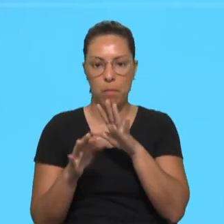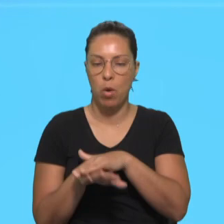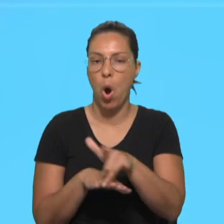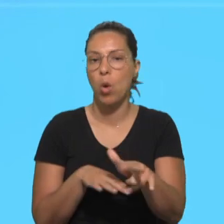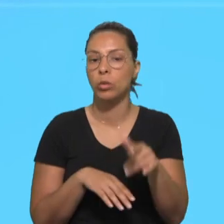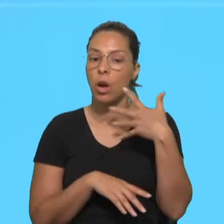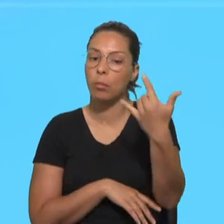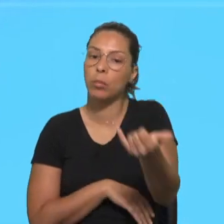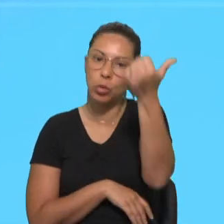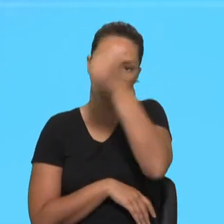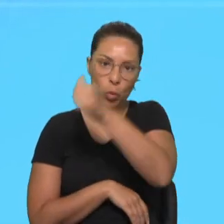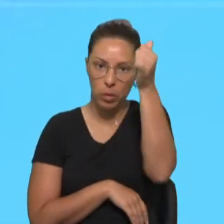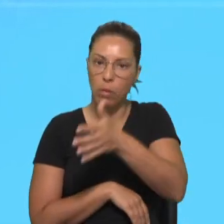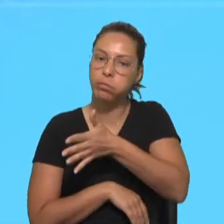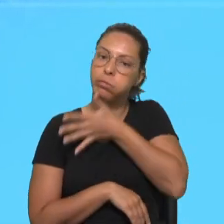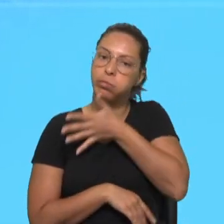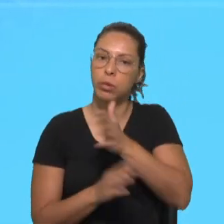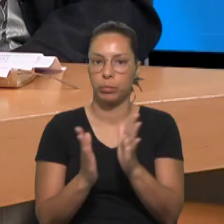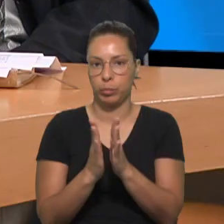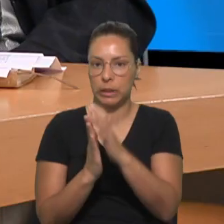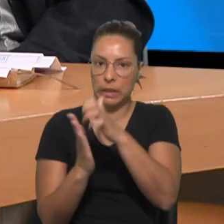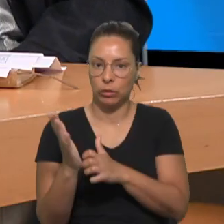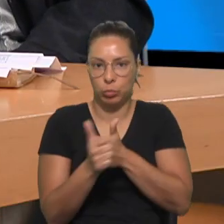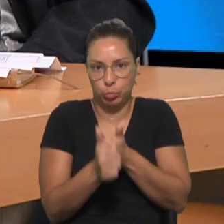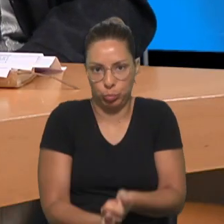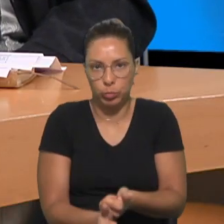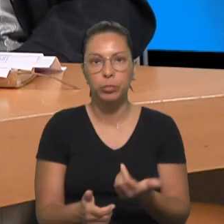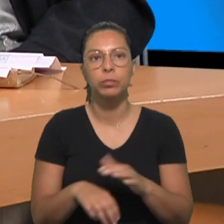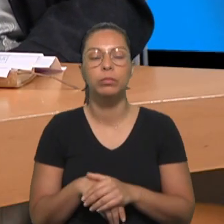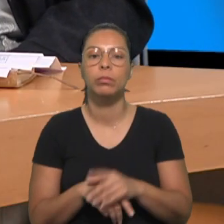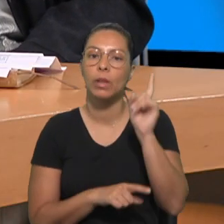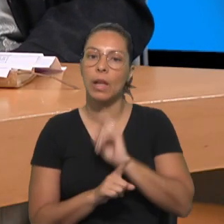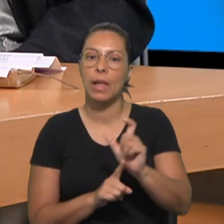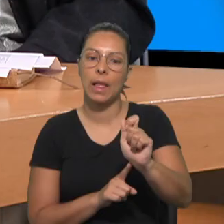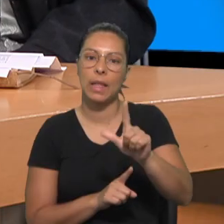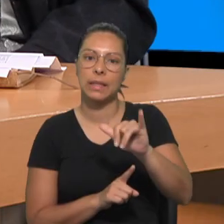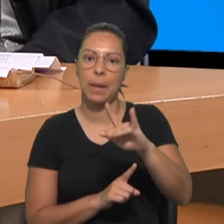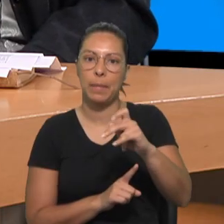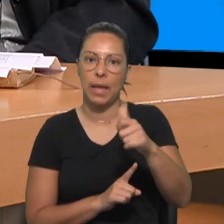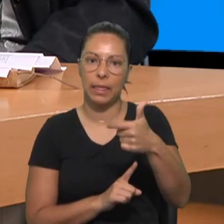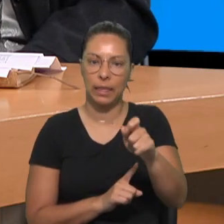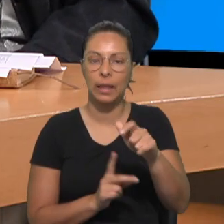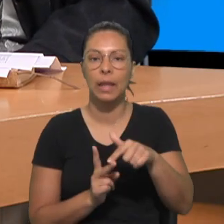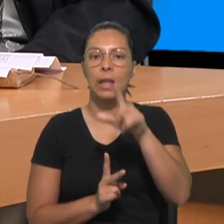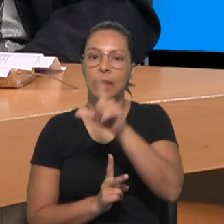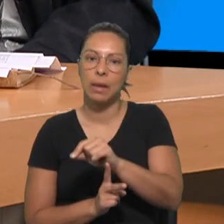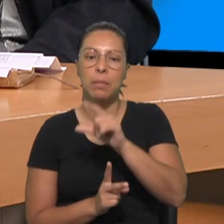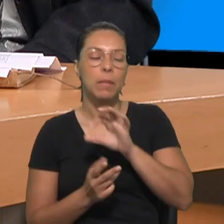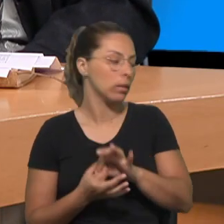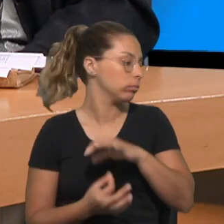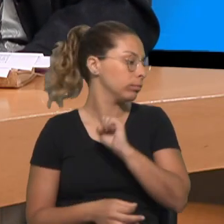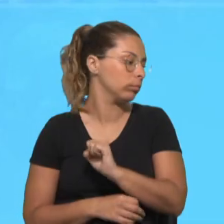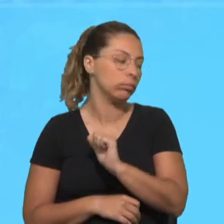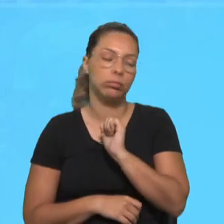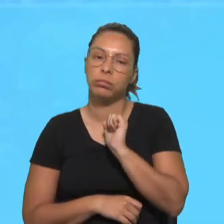do próximo domingo. Recebemos Conceição Vieira e Elizabeth Puga, ambas do Instituto Secular das Cooperadoras da Família, que nos vão